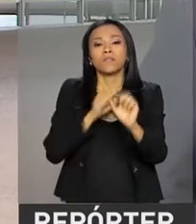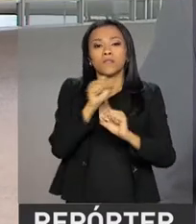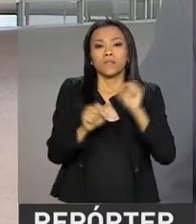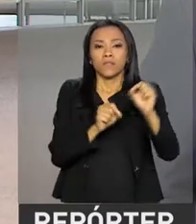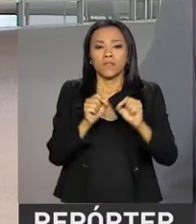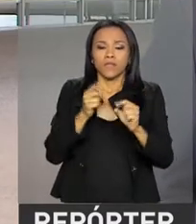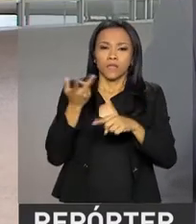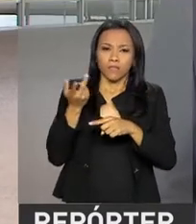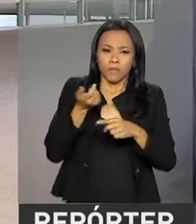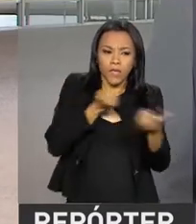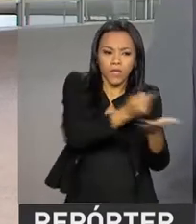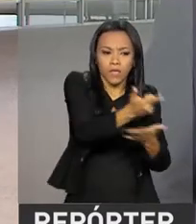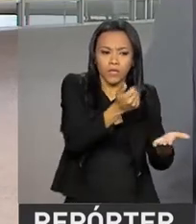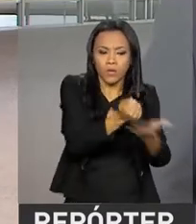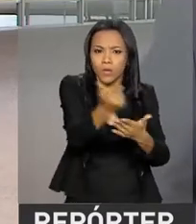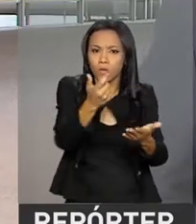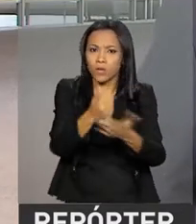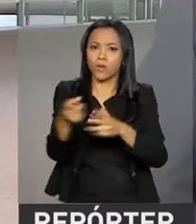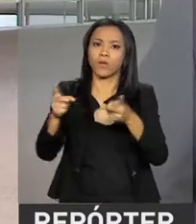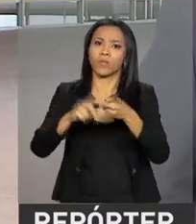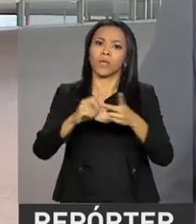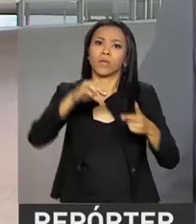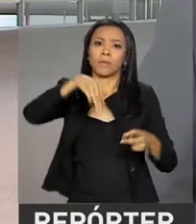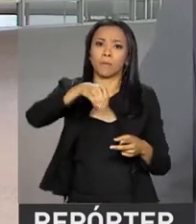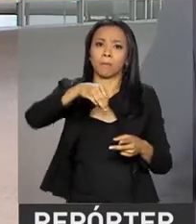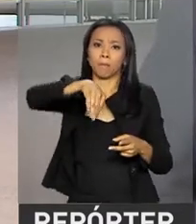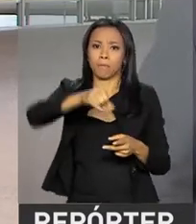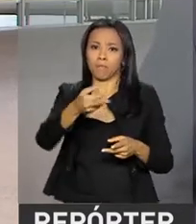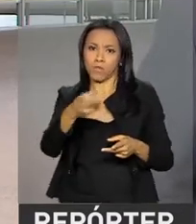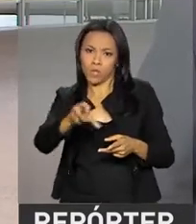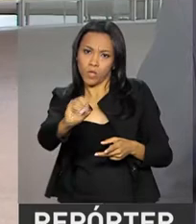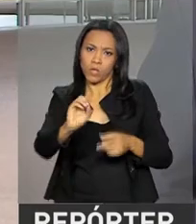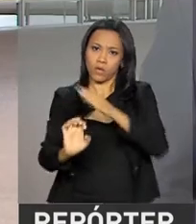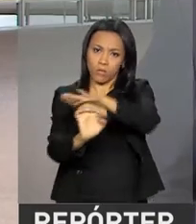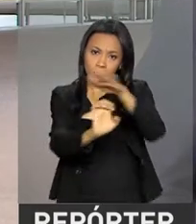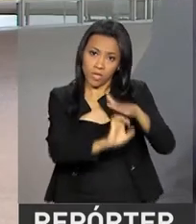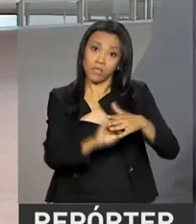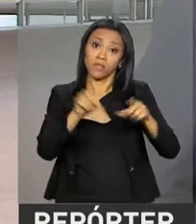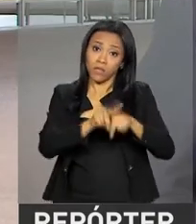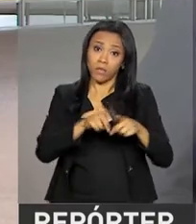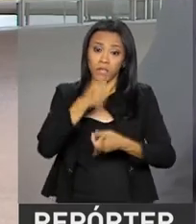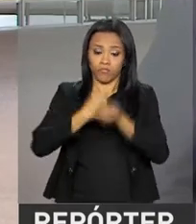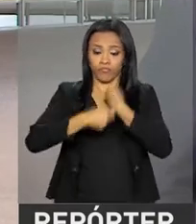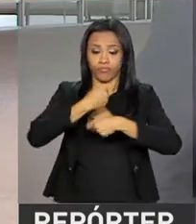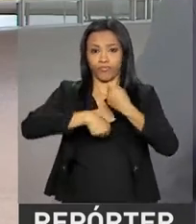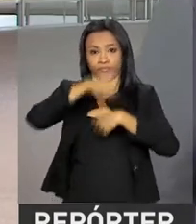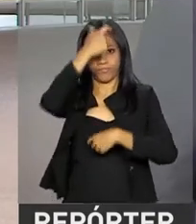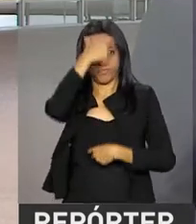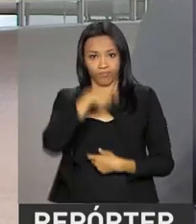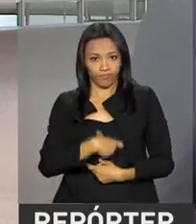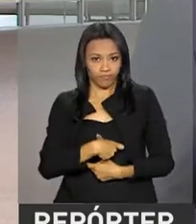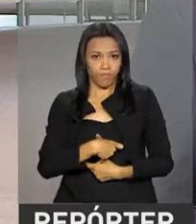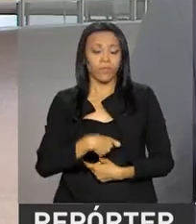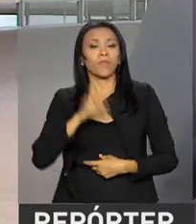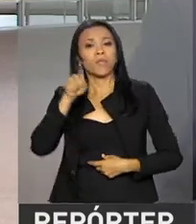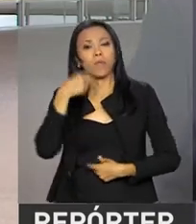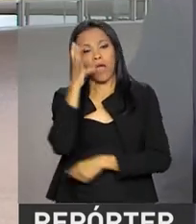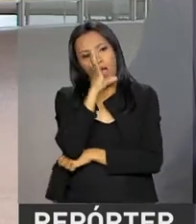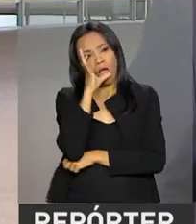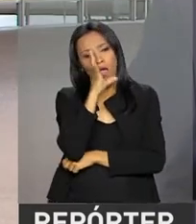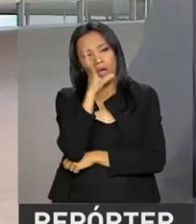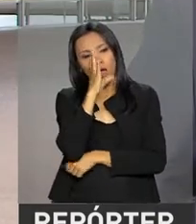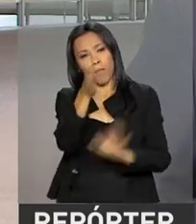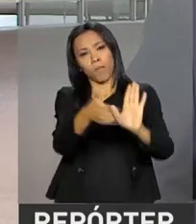para o consumo micro e pequenas empresas e microempreendedores individuais depois de ouvir as propostas o